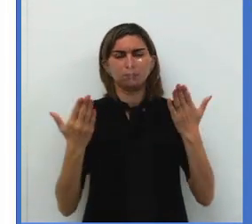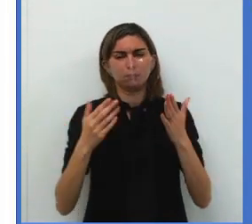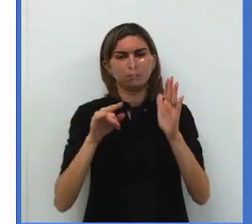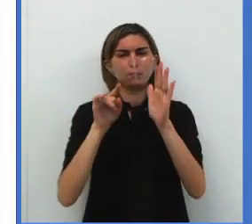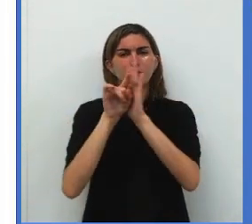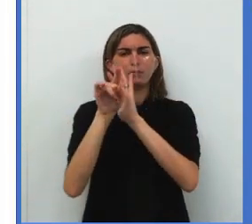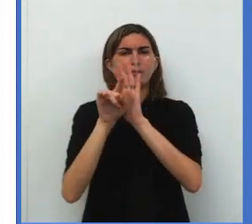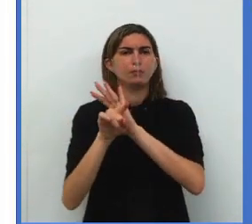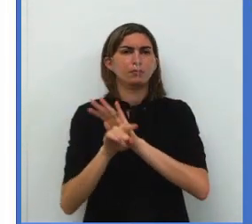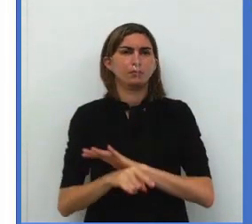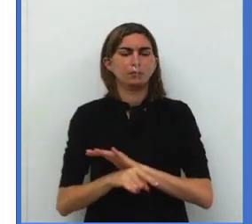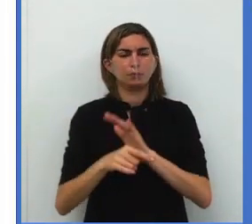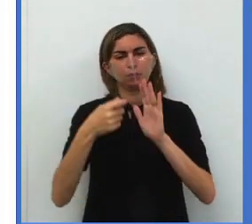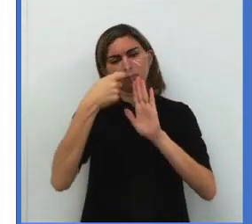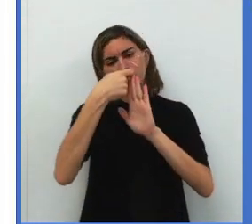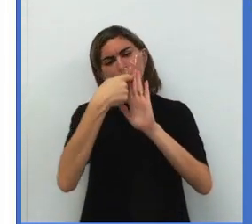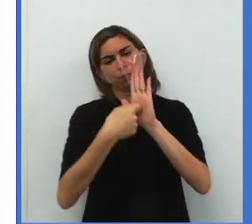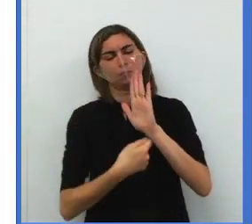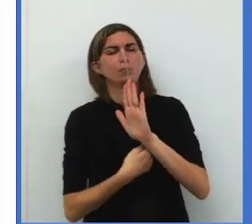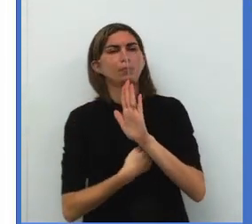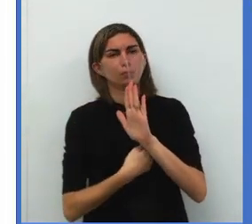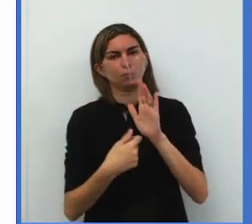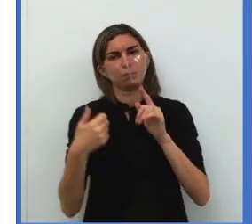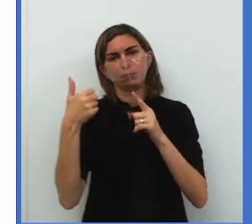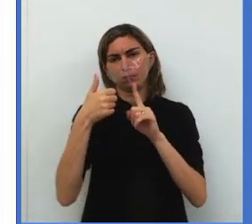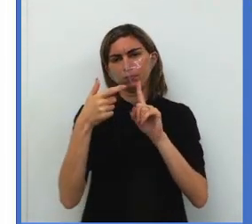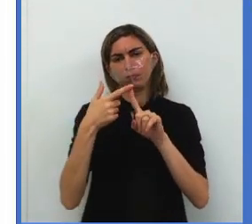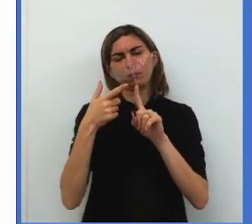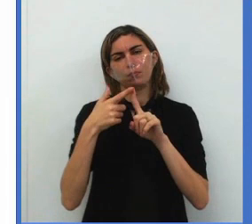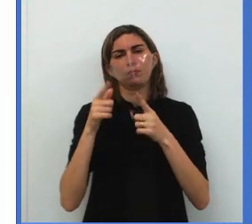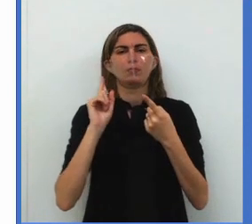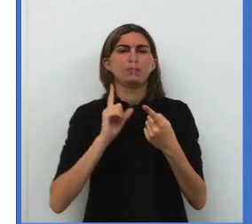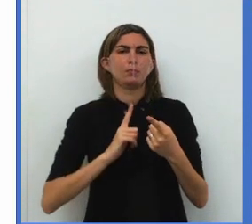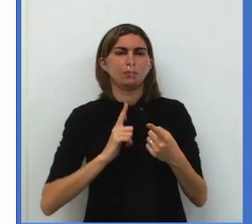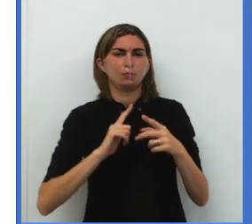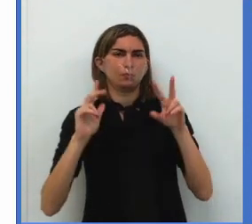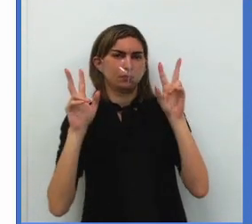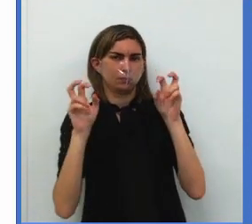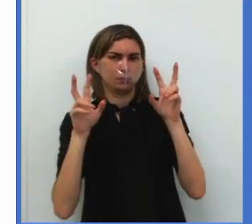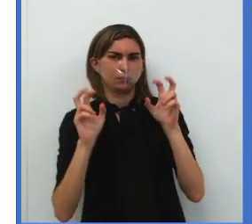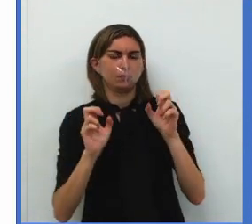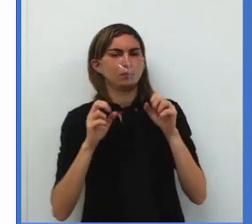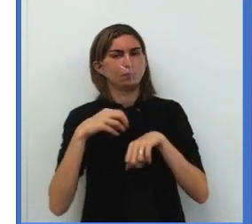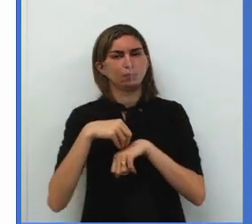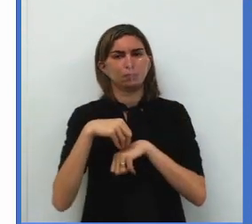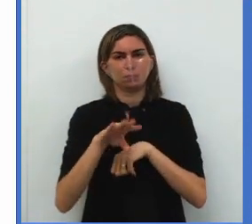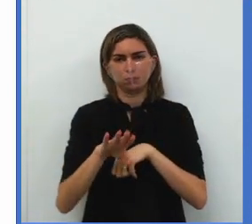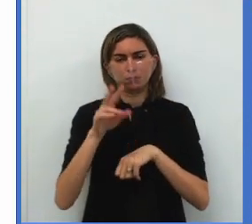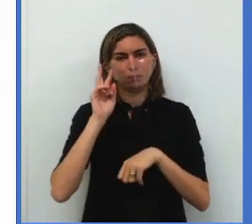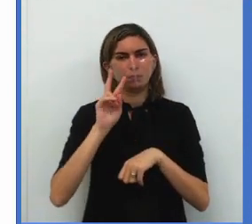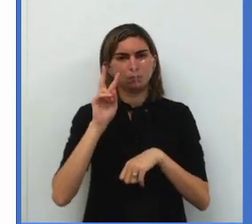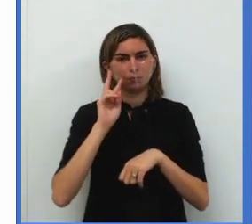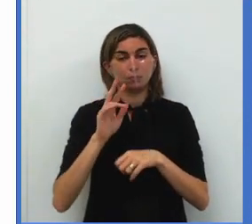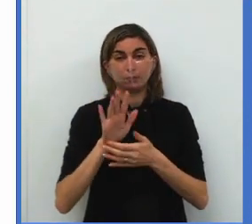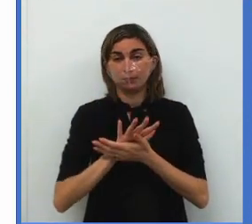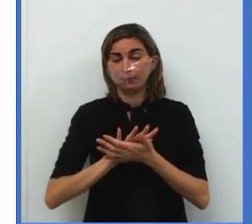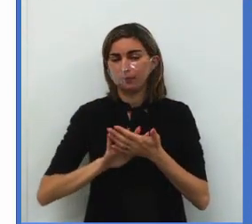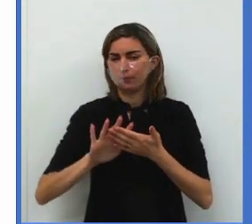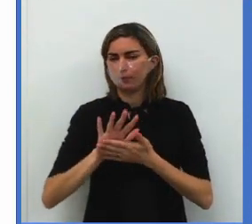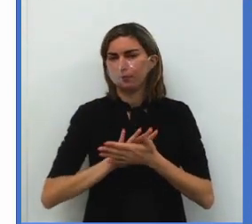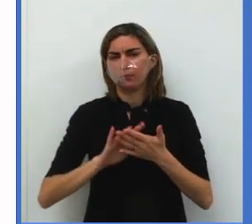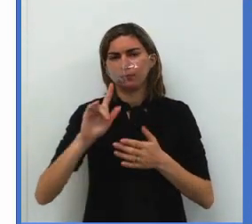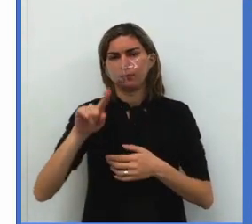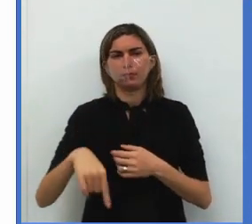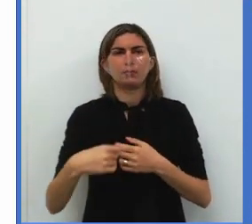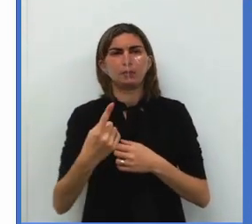aqui. Olha, as perguntas vão seguir um roteiro pré-determinado. Primeiro você vai ter o quê? O tema a ser abordado. Lembre-se,